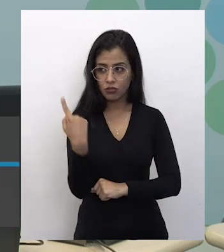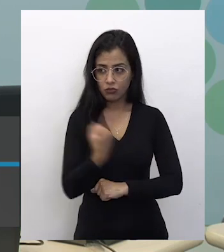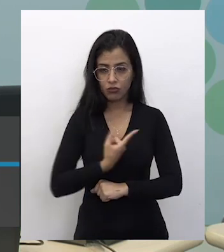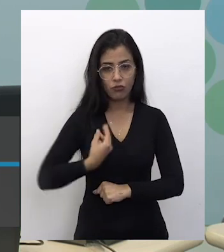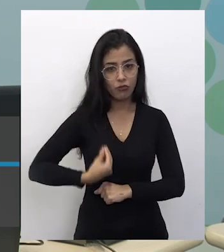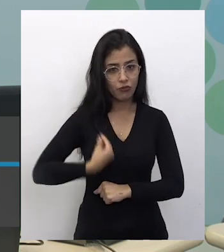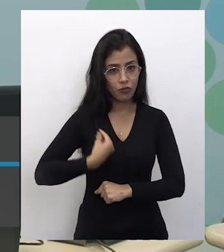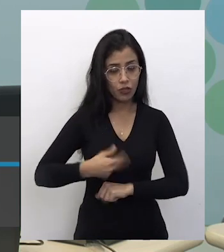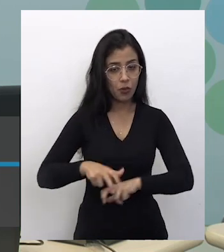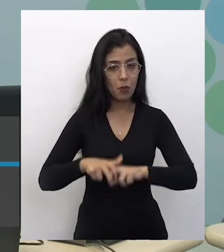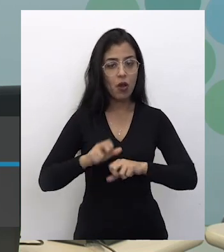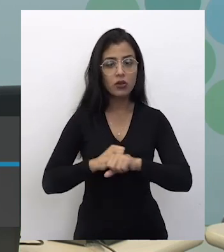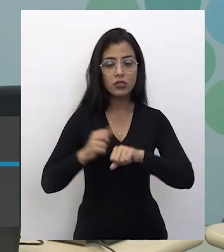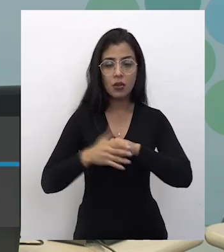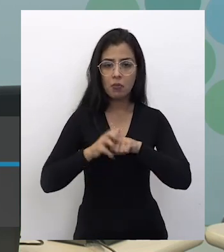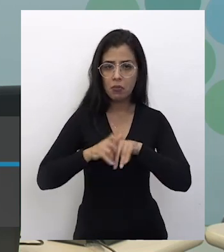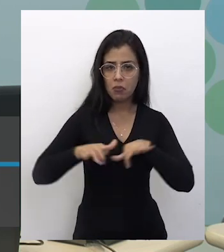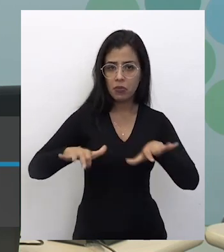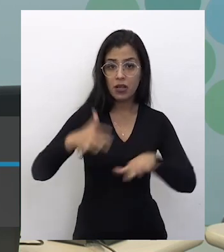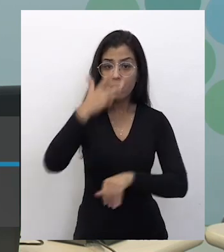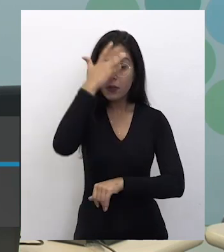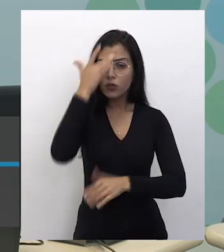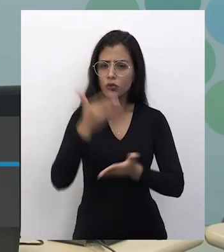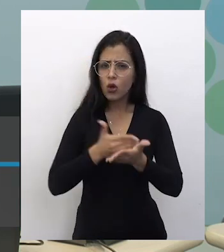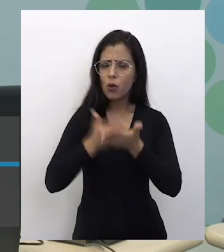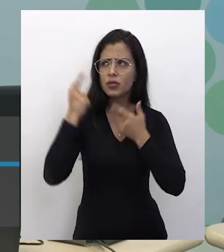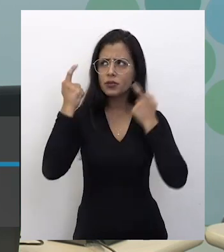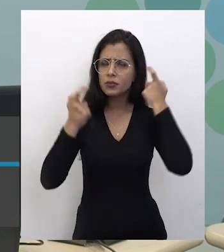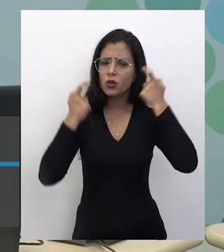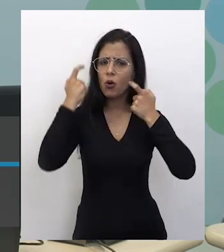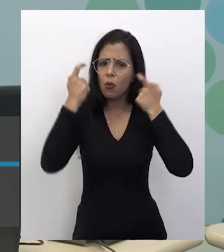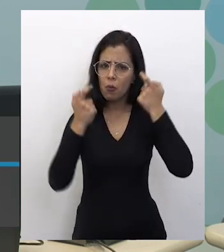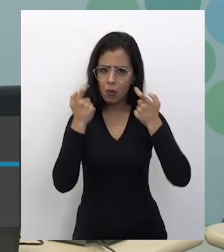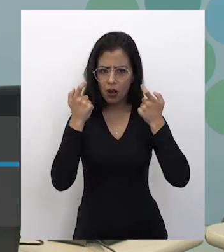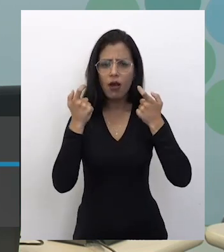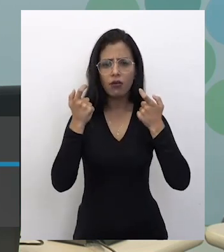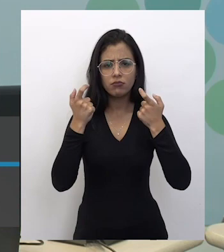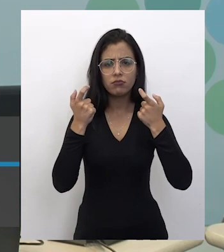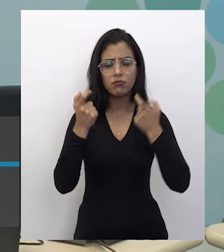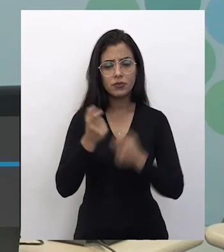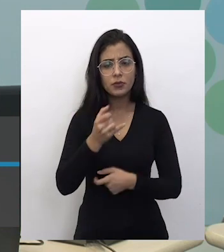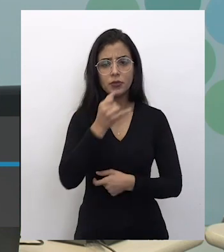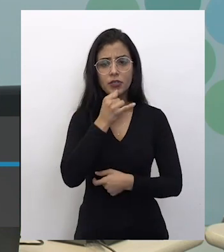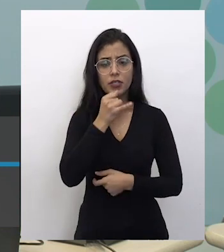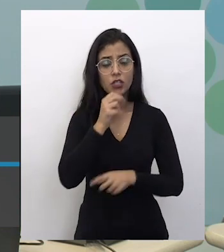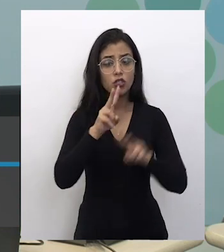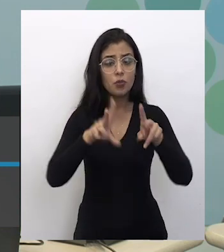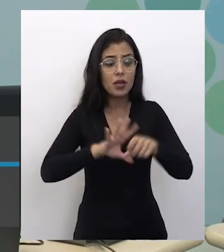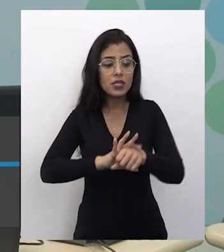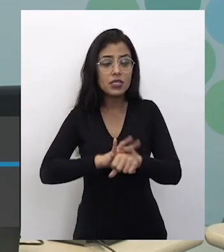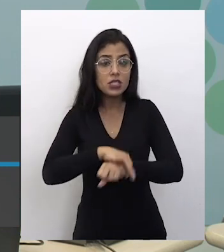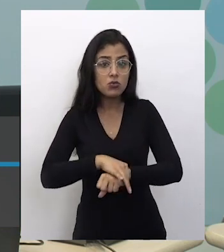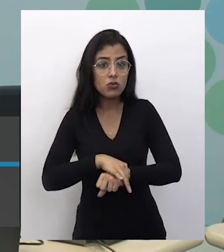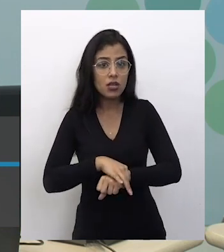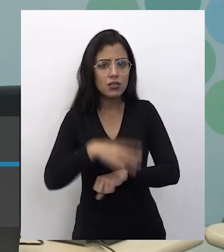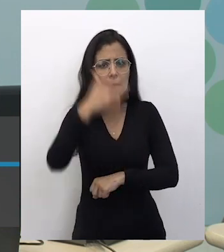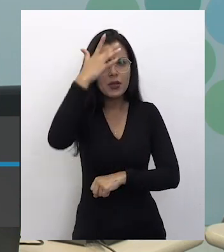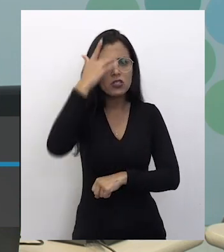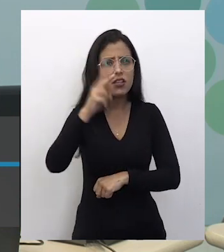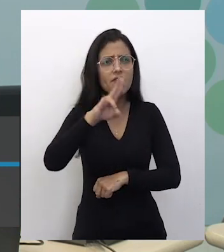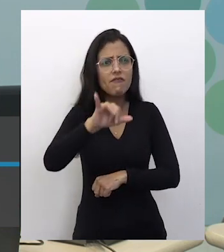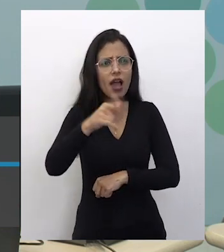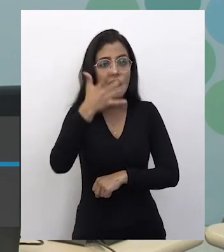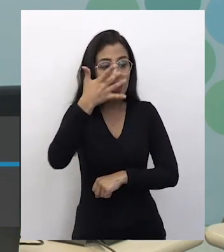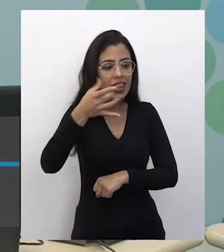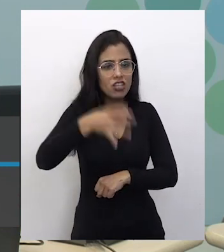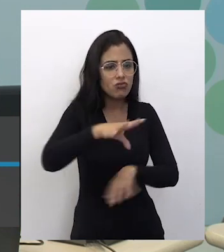pandemia, e as pessoas começaram a se preocupar, como a Pro mesmo disse, a questão da segurança de quem vai coletar o lixo, né? Então, a